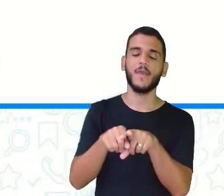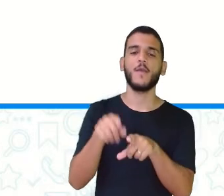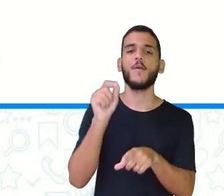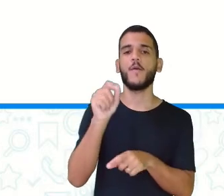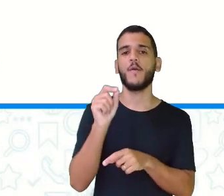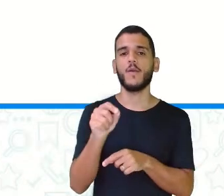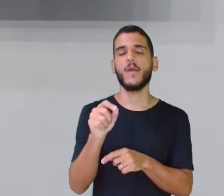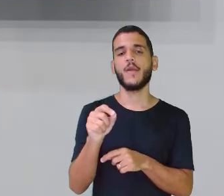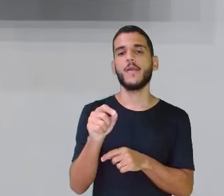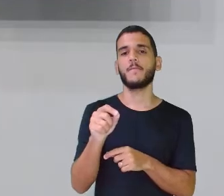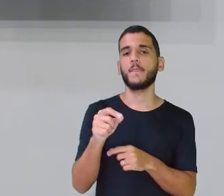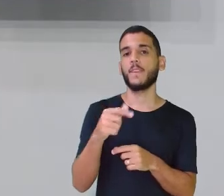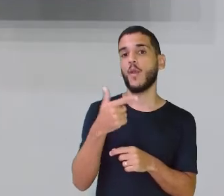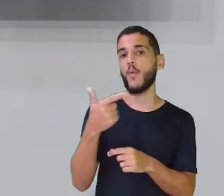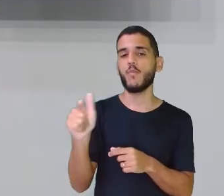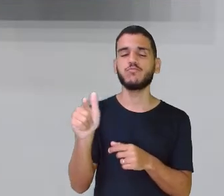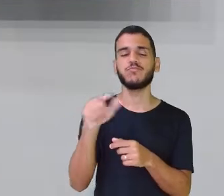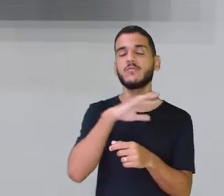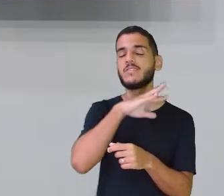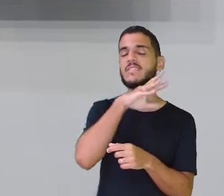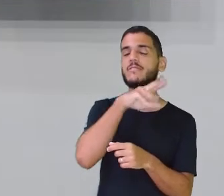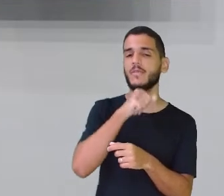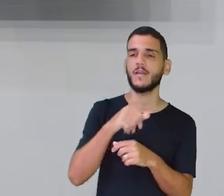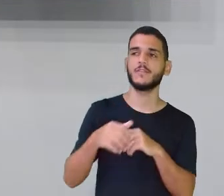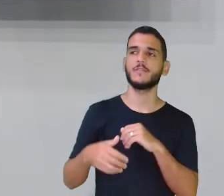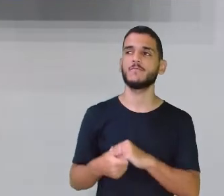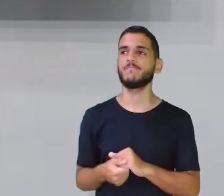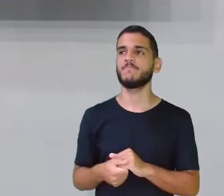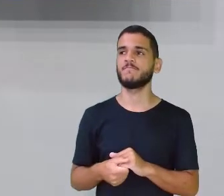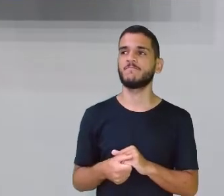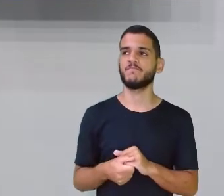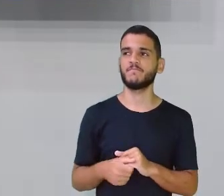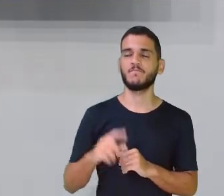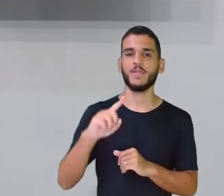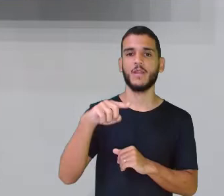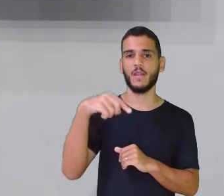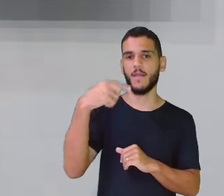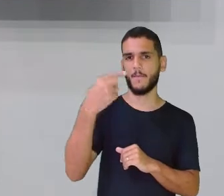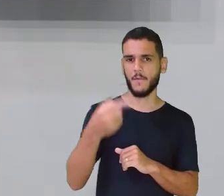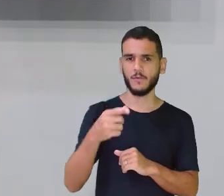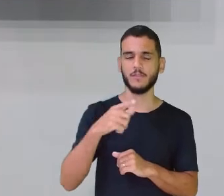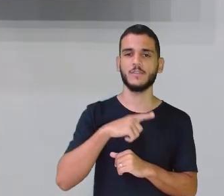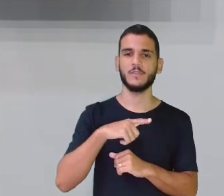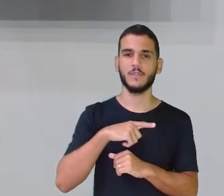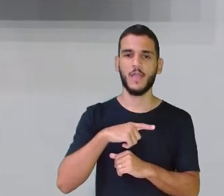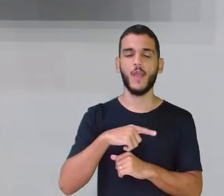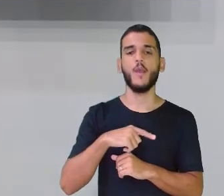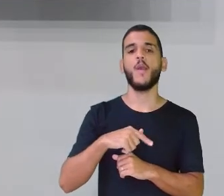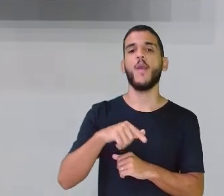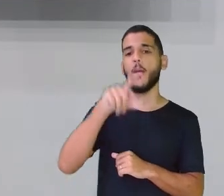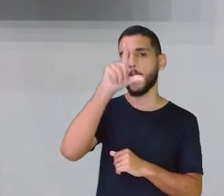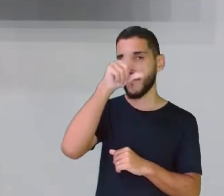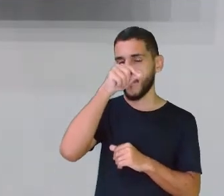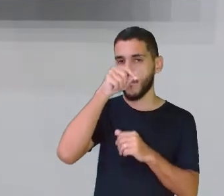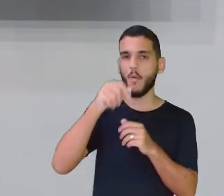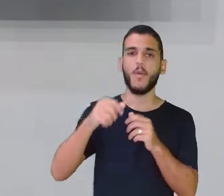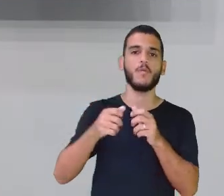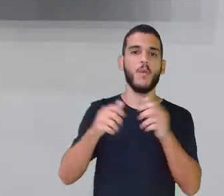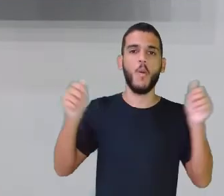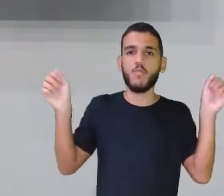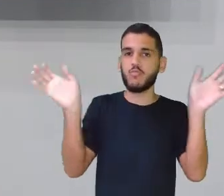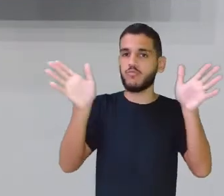não mais das plantas, mas dos animais menorzinhos. E depois eu subo, vem o gavião e vem a onça, que